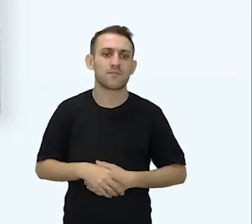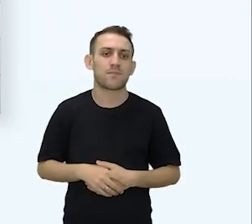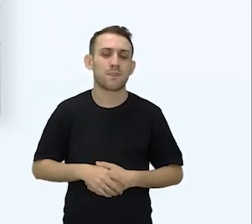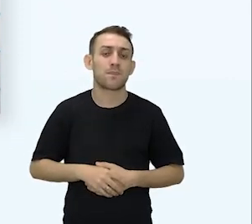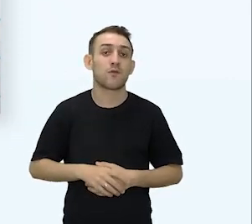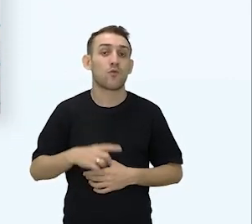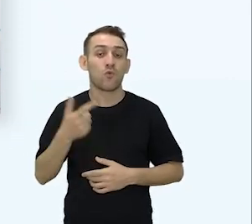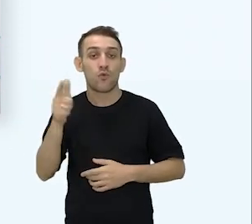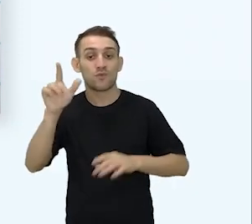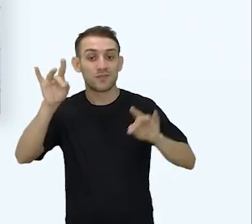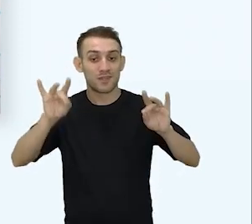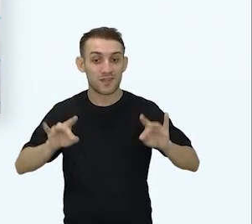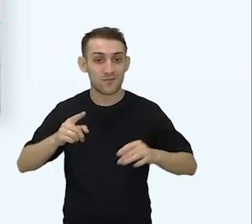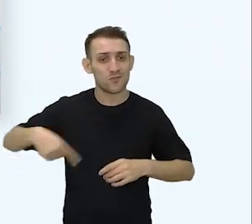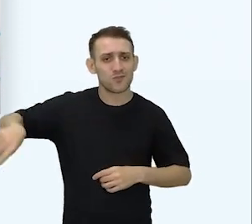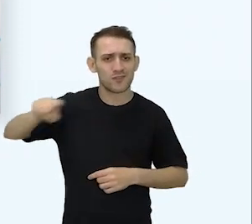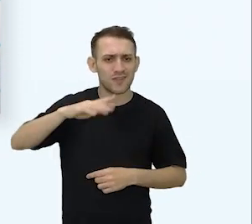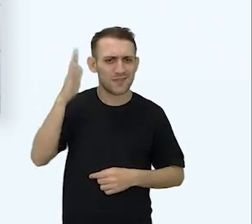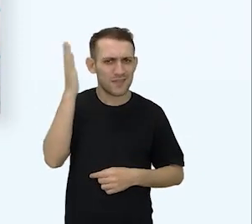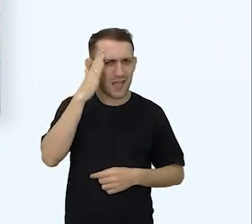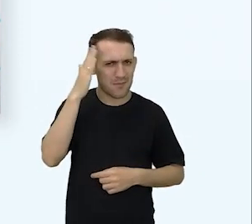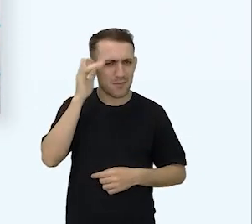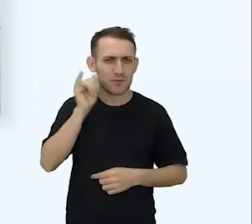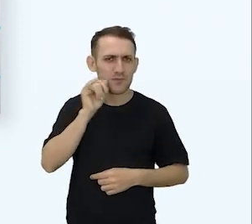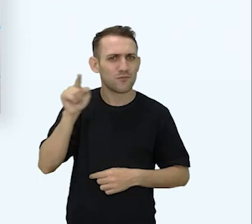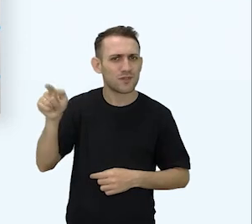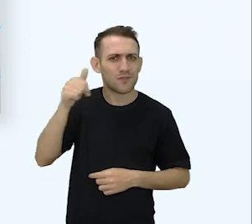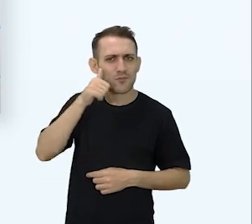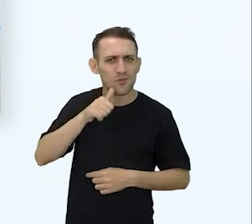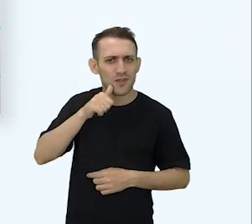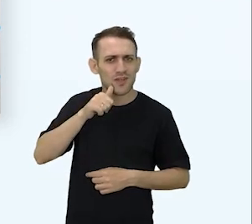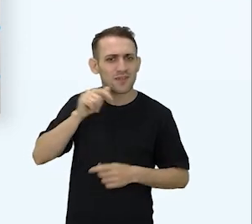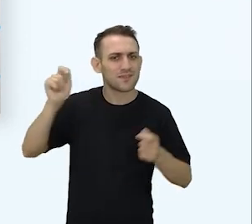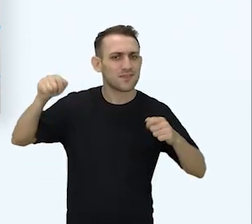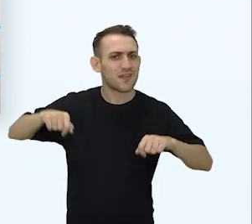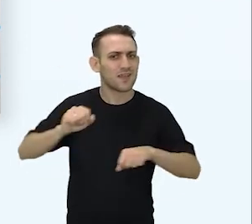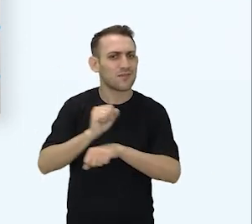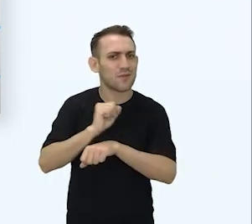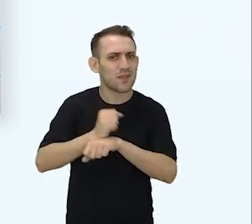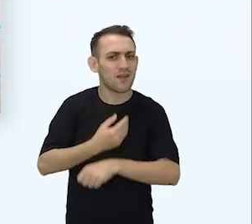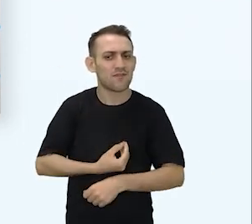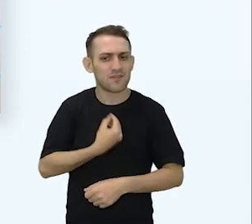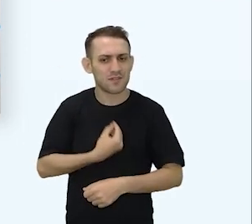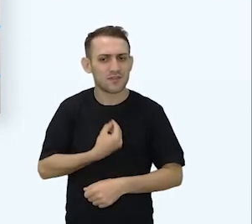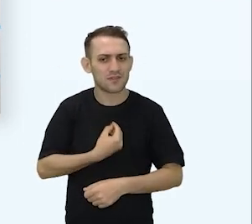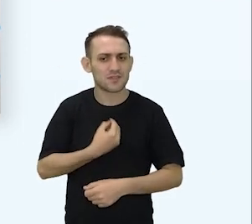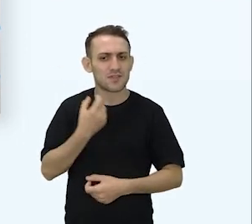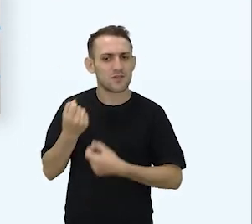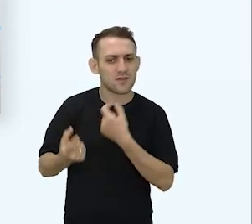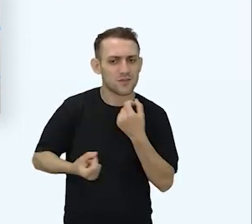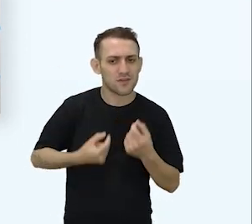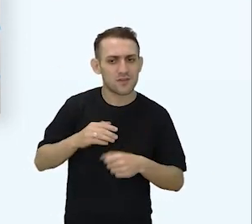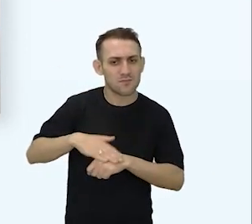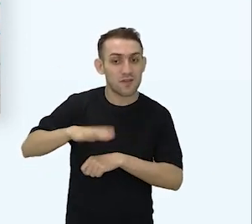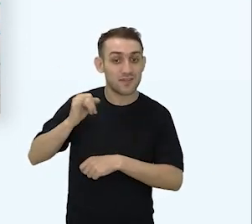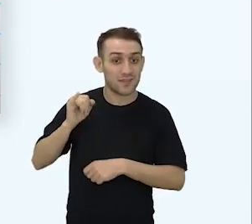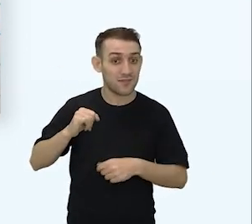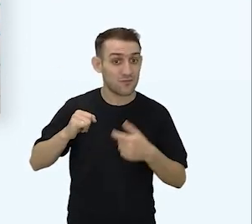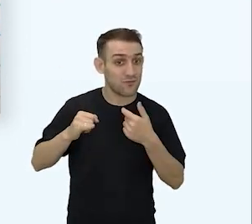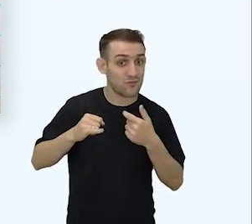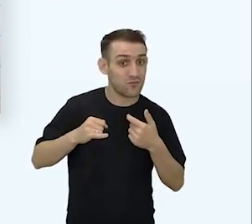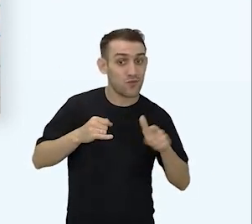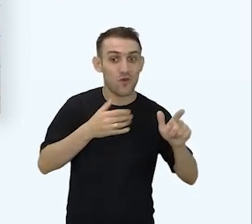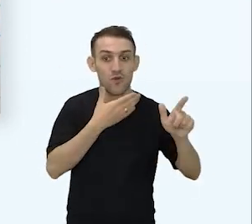um detalhe: você sabia que por ser mulher, Juliana pode esperar viver alguns anos a mais do que se fosse homem?